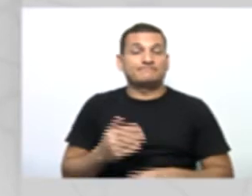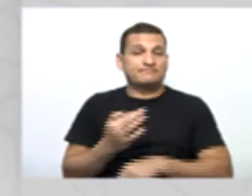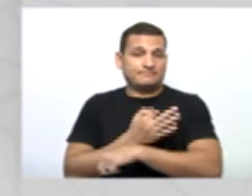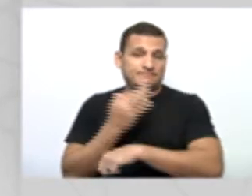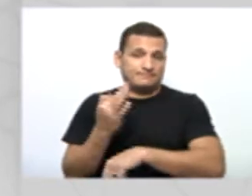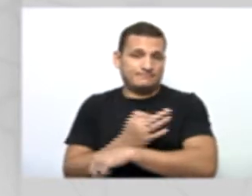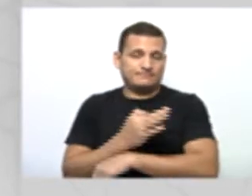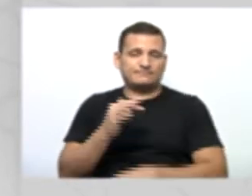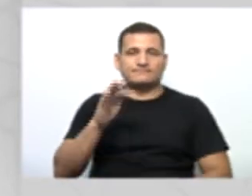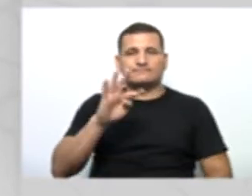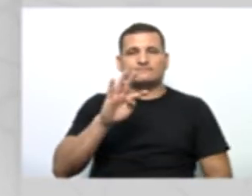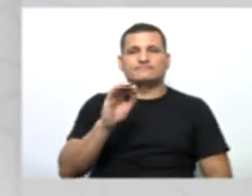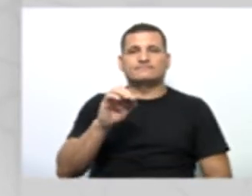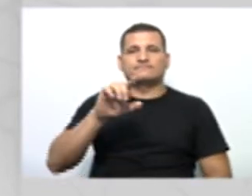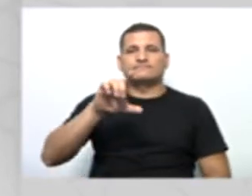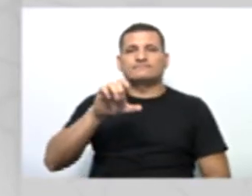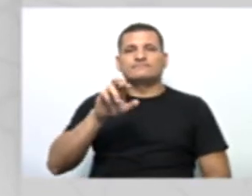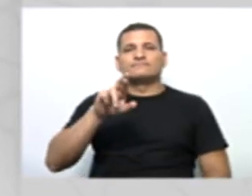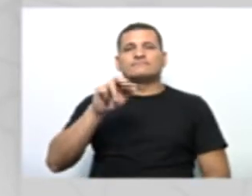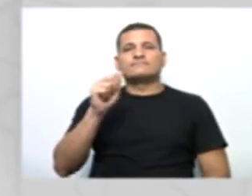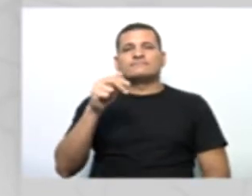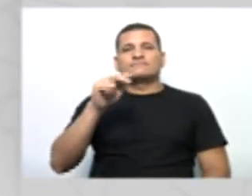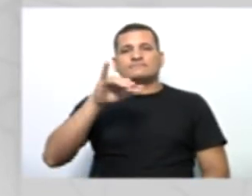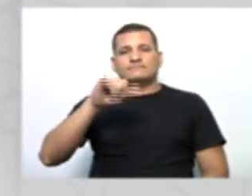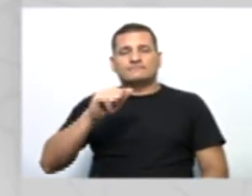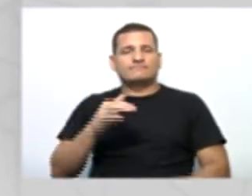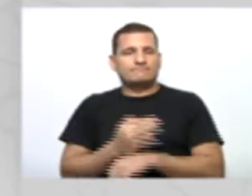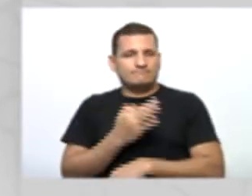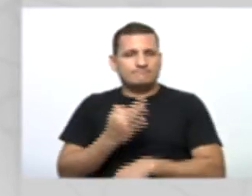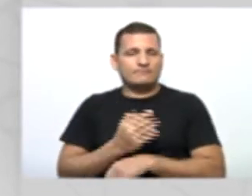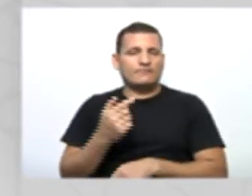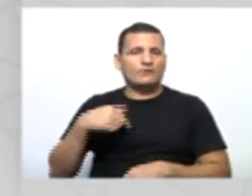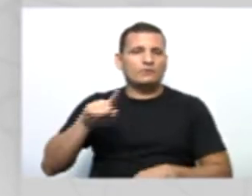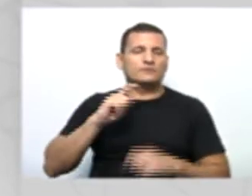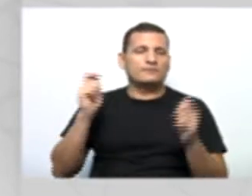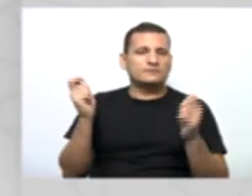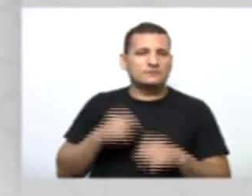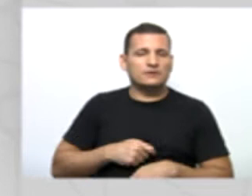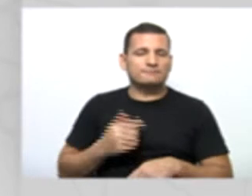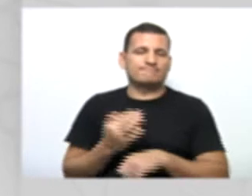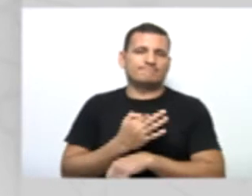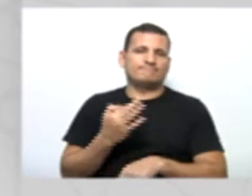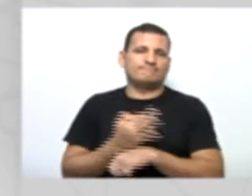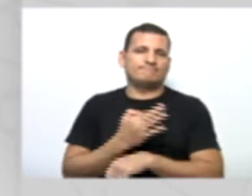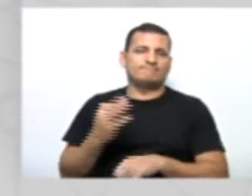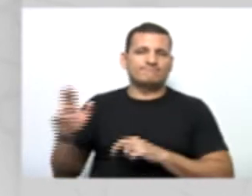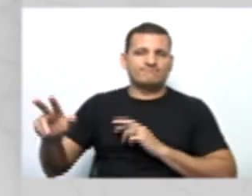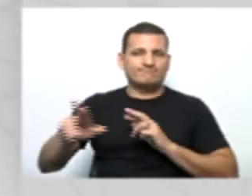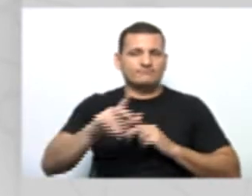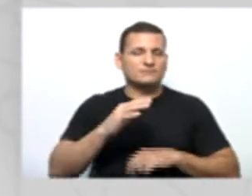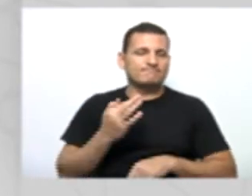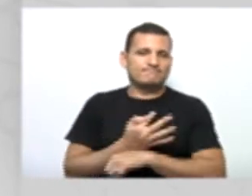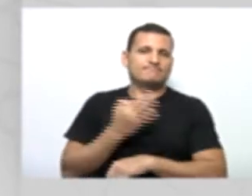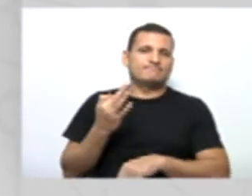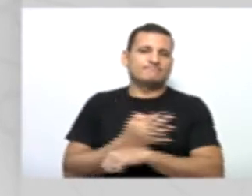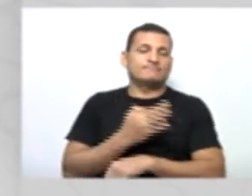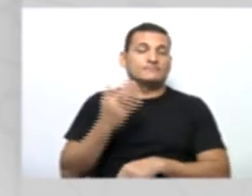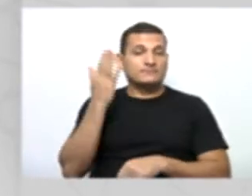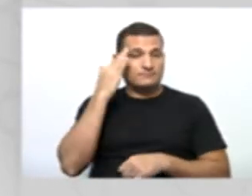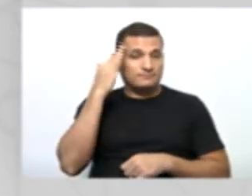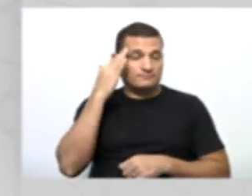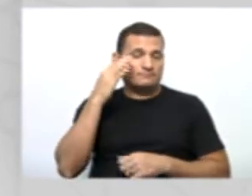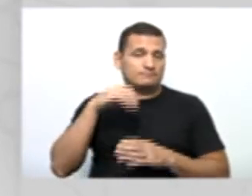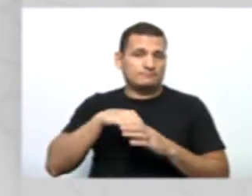tolerância. Tolerância é a nossa capacidade de tolerar, de admitir outros modos de agir diferentes do nosso. A gente sabe que na